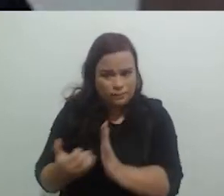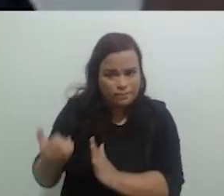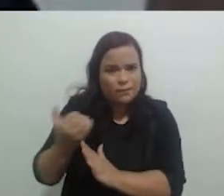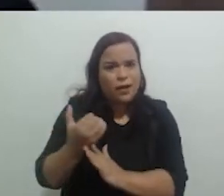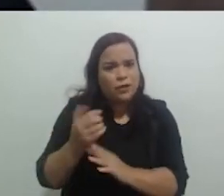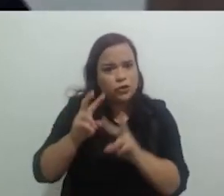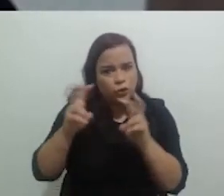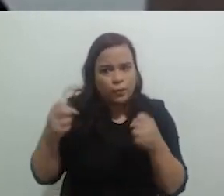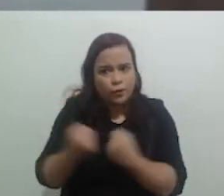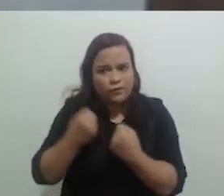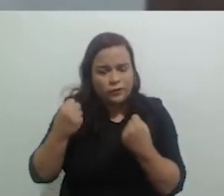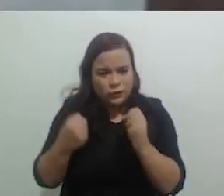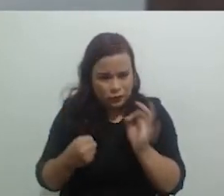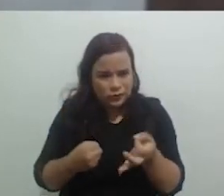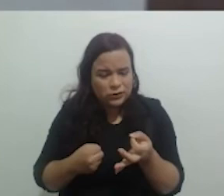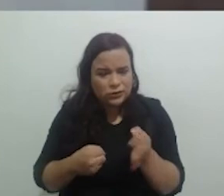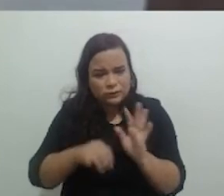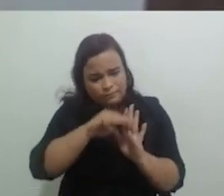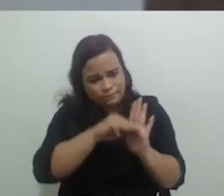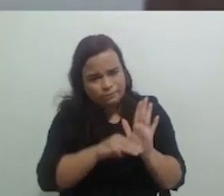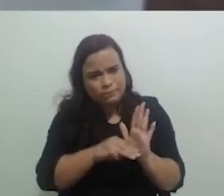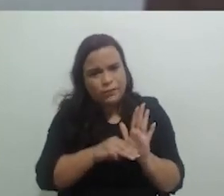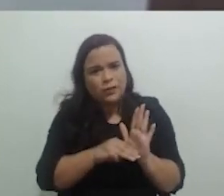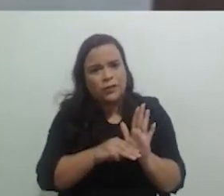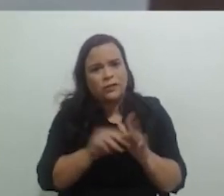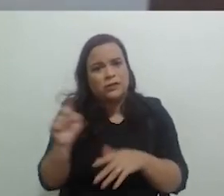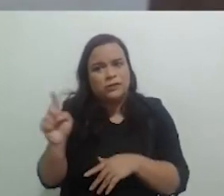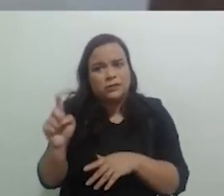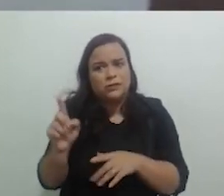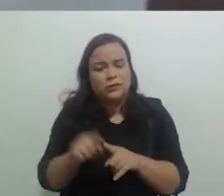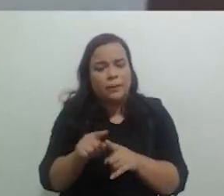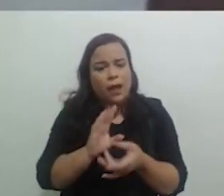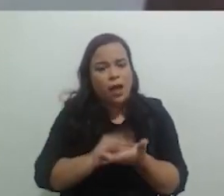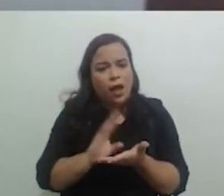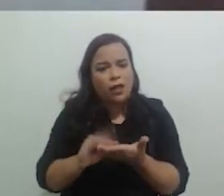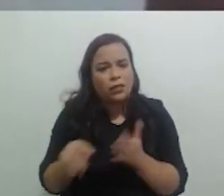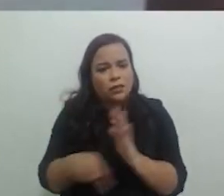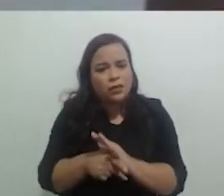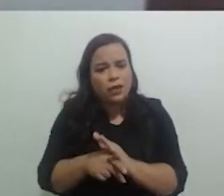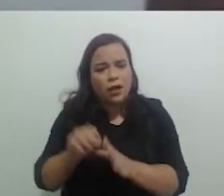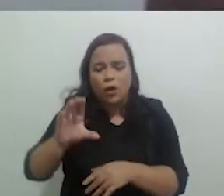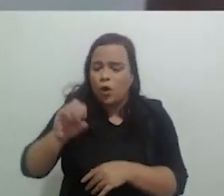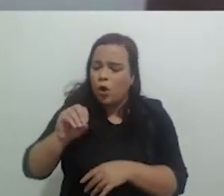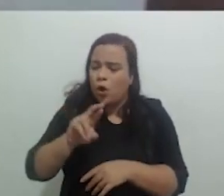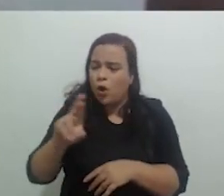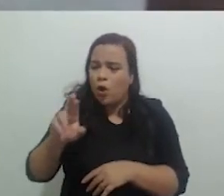já exatamente. Há, inclusive, da própria corregedoria. Dando a interpretação correta